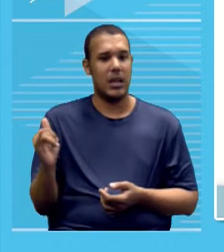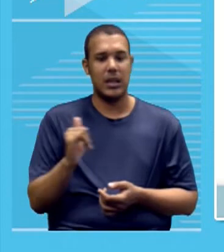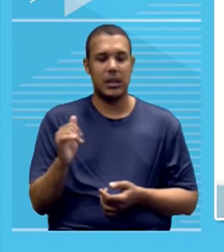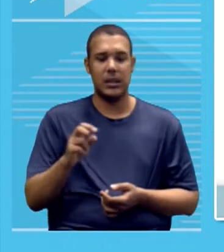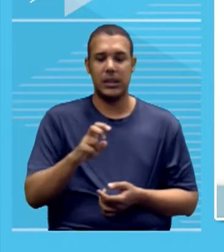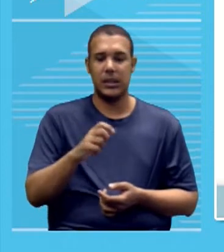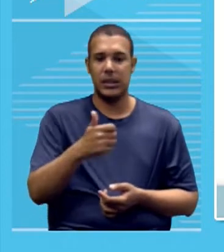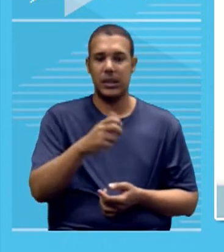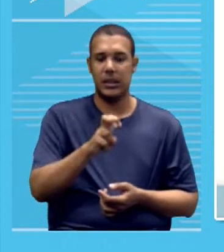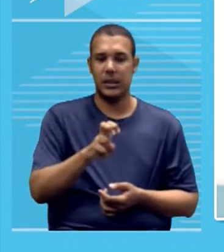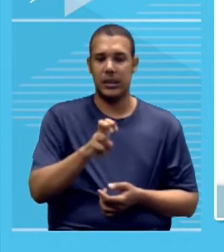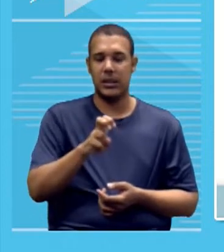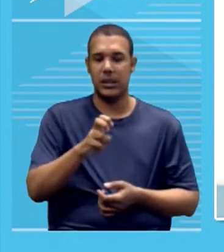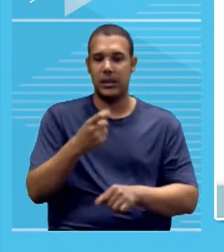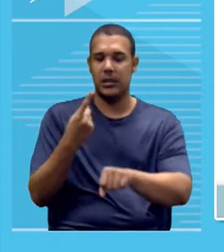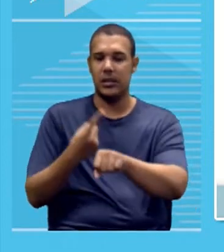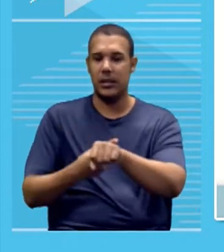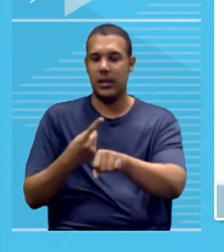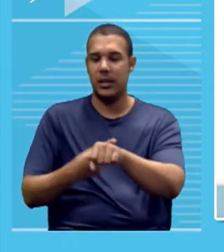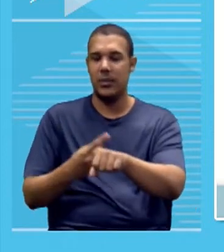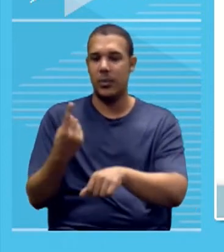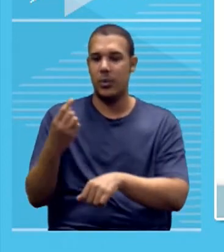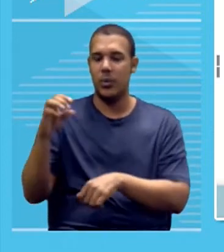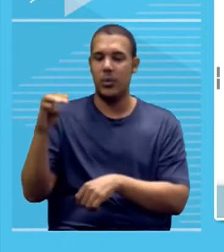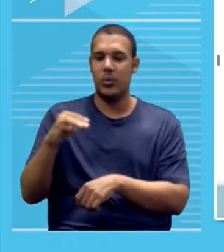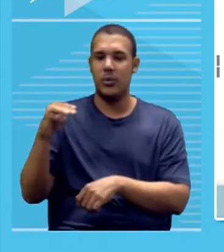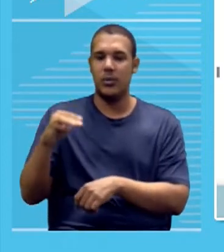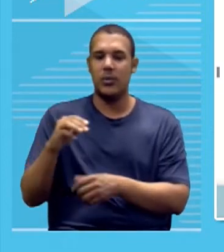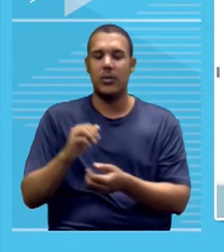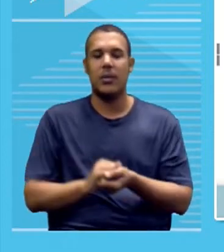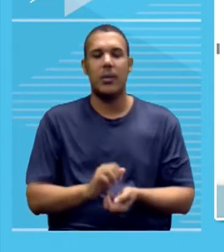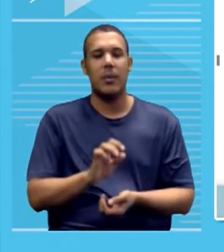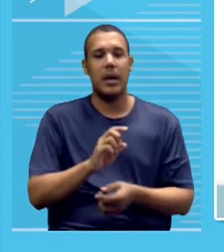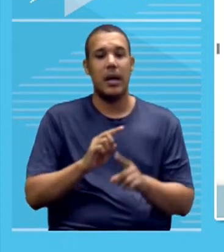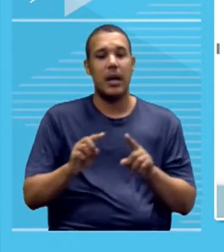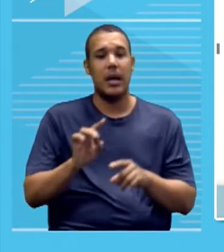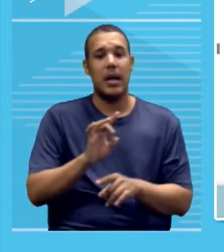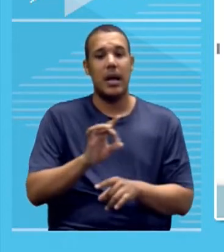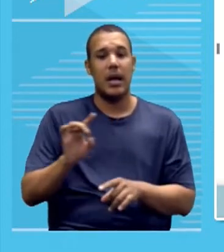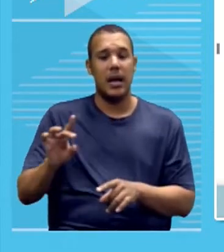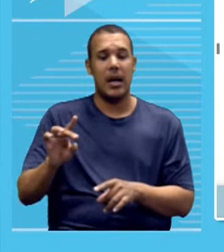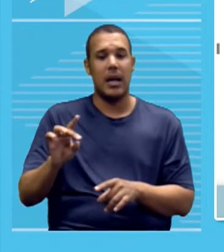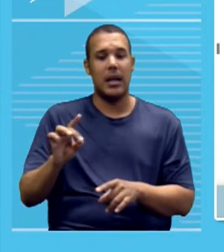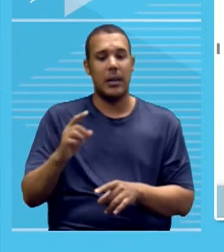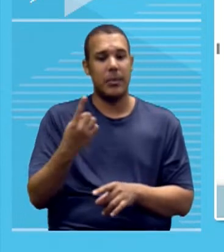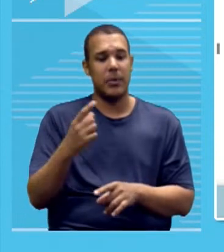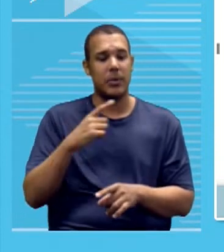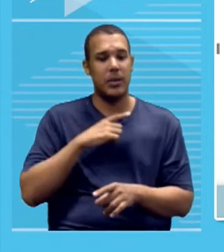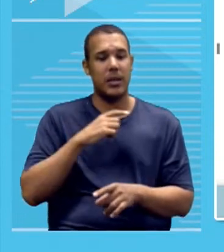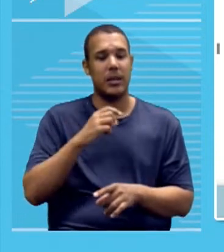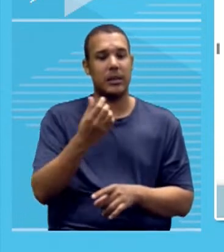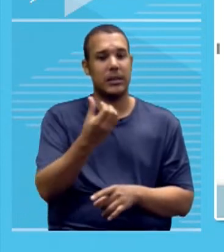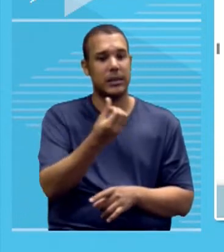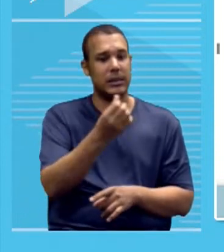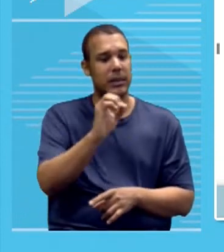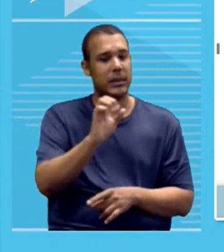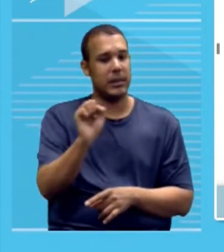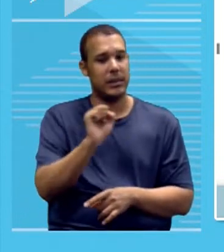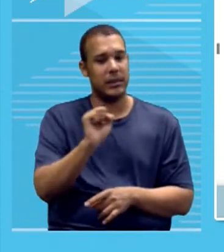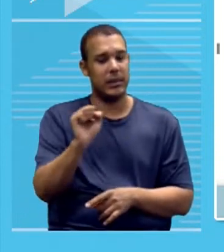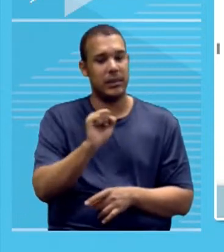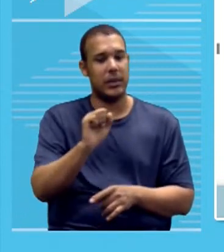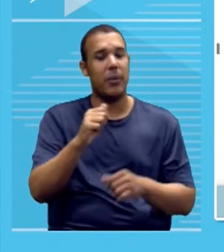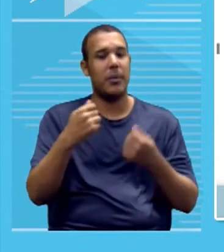E quanto é de tempo? 1 minuto. Só que cada minuto possui 60 segundos. Então, eu tenho que levar para a